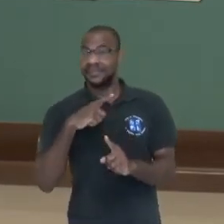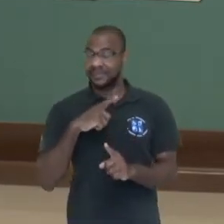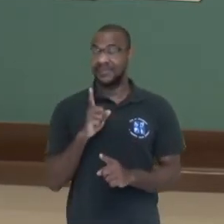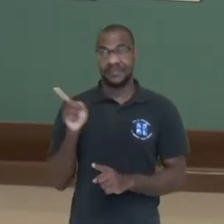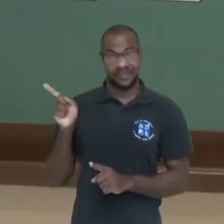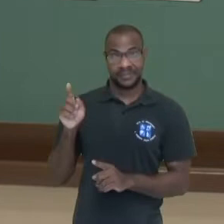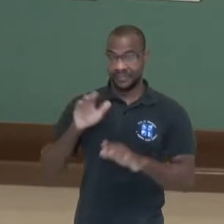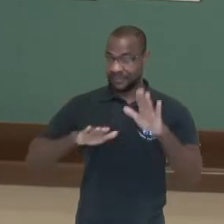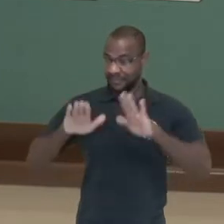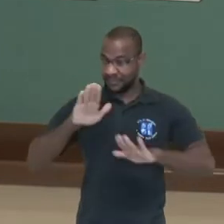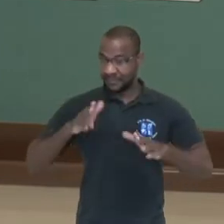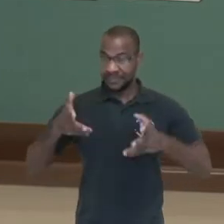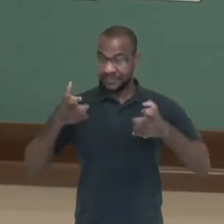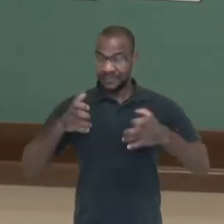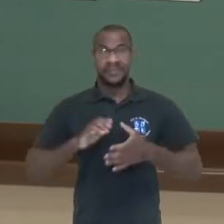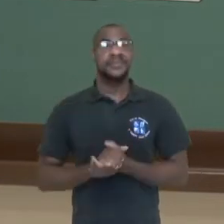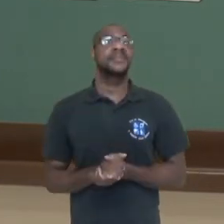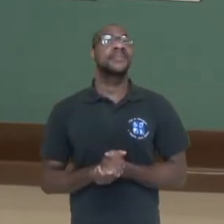Tá bom?